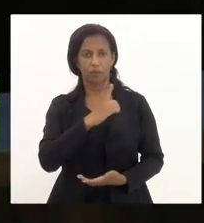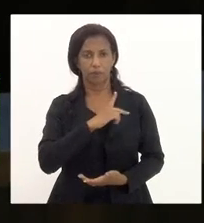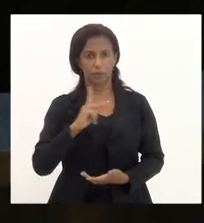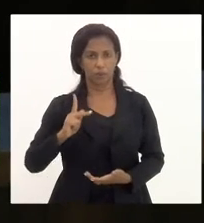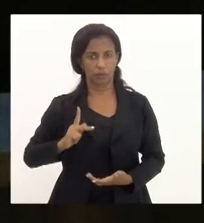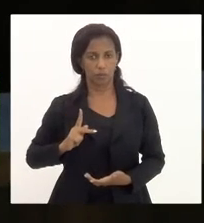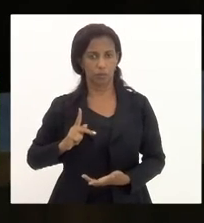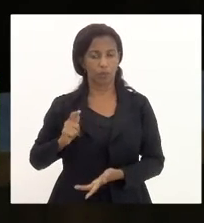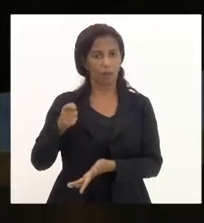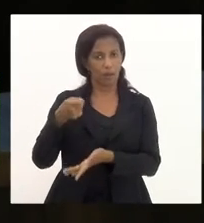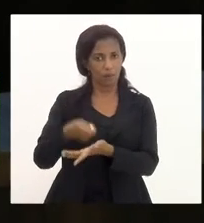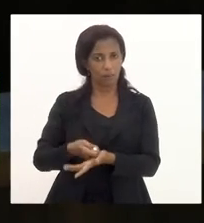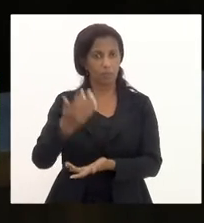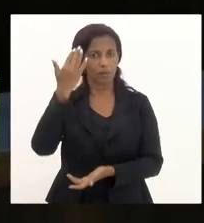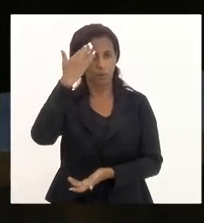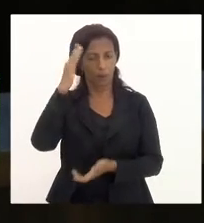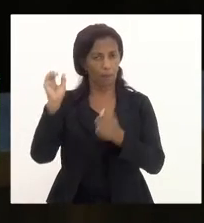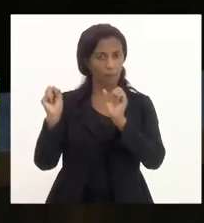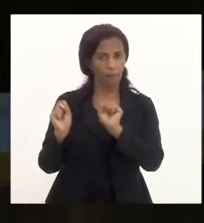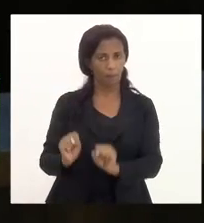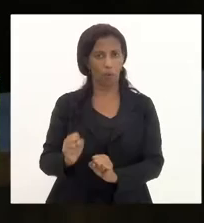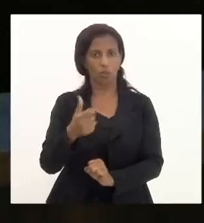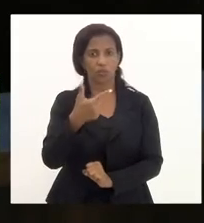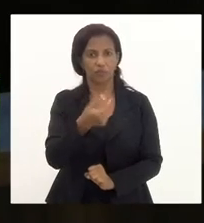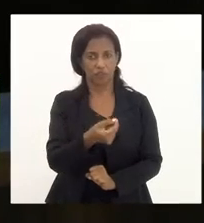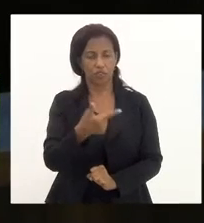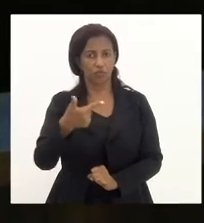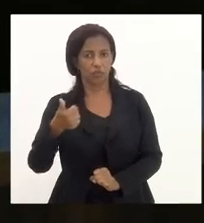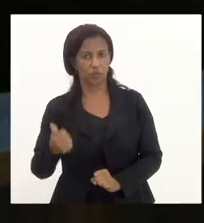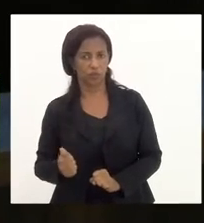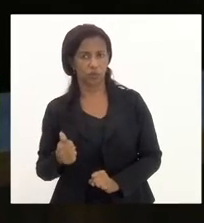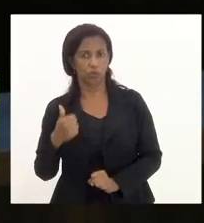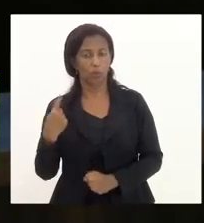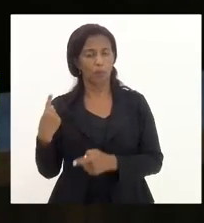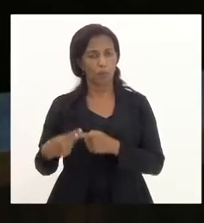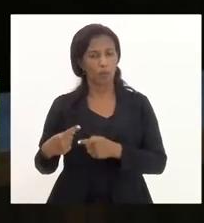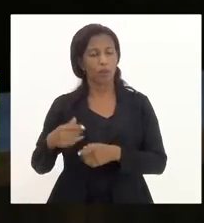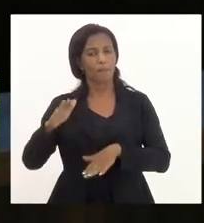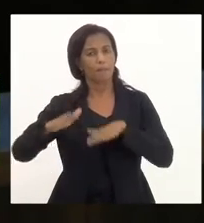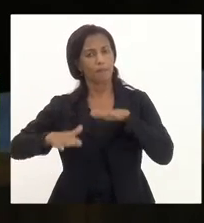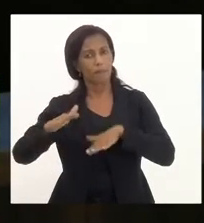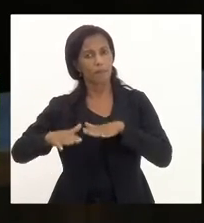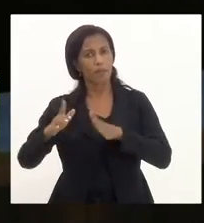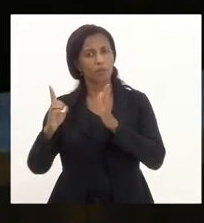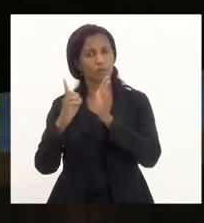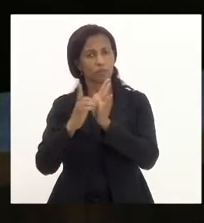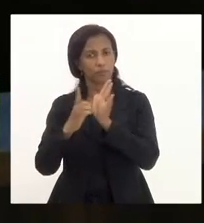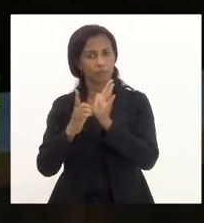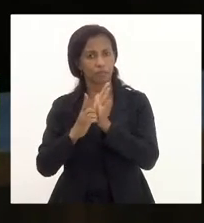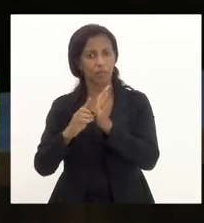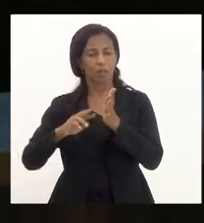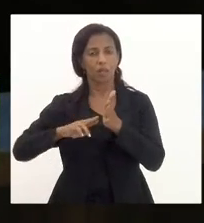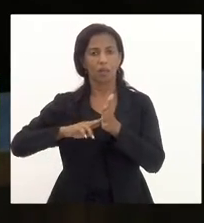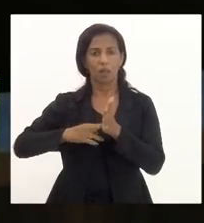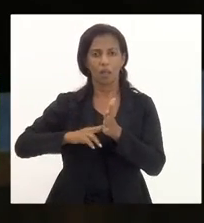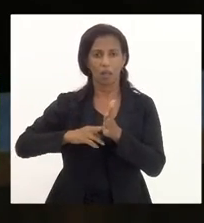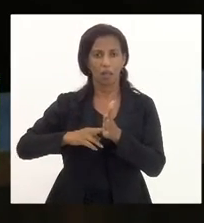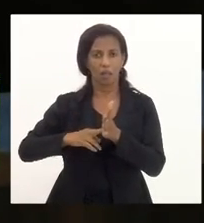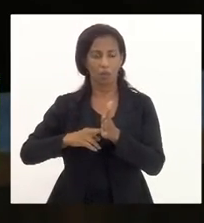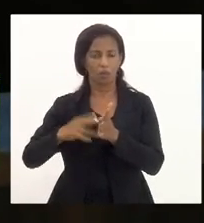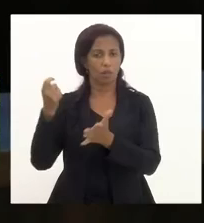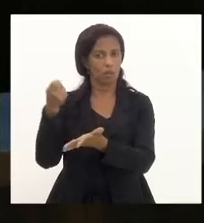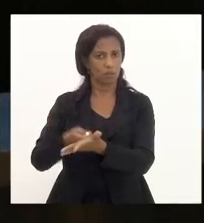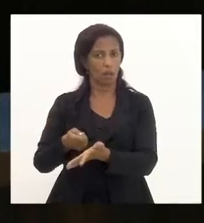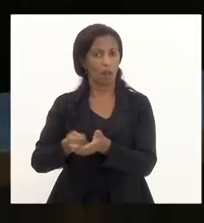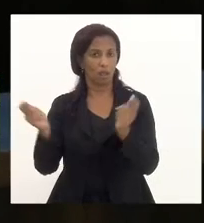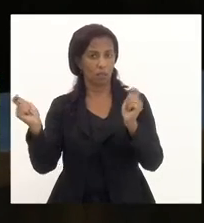reafirma que no seu entender é possível onde 2021 Porque mesmo Decreto que regulamenta o sistema diz que o regime